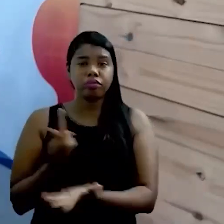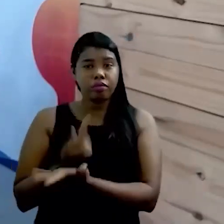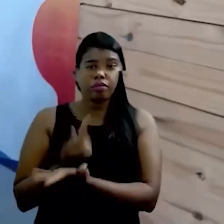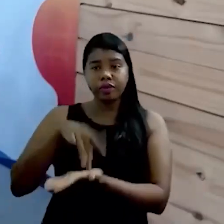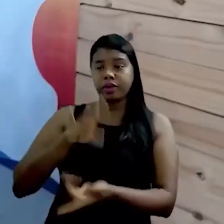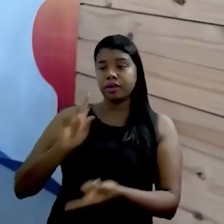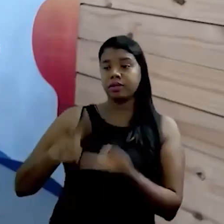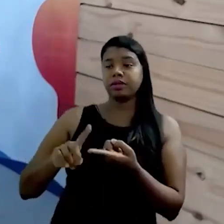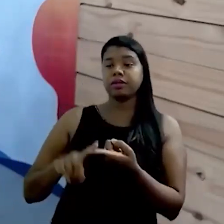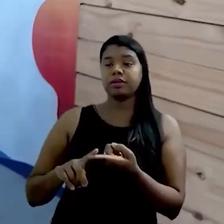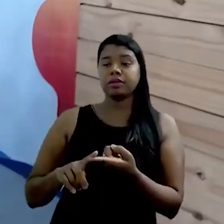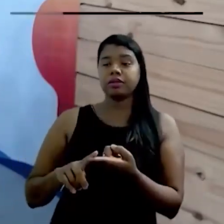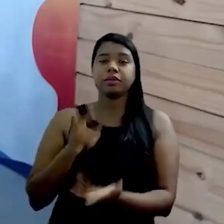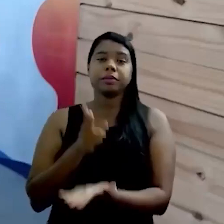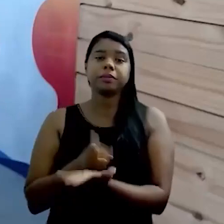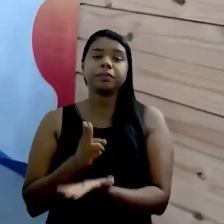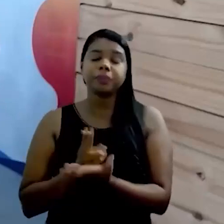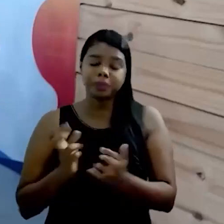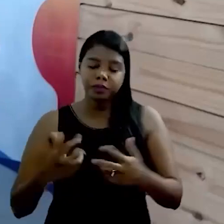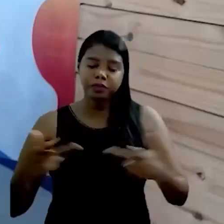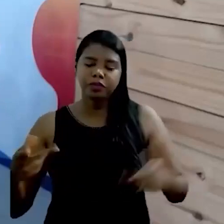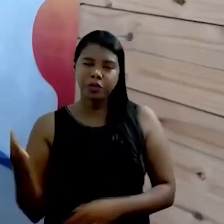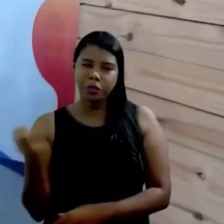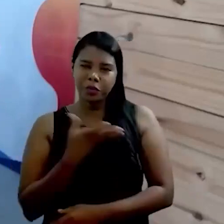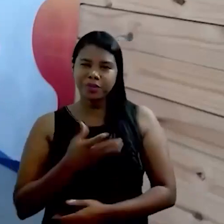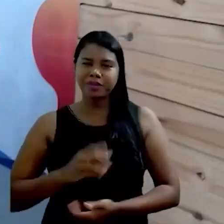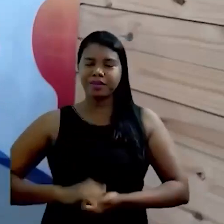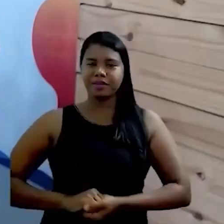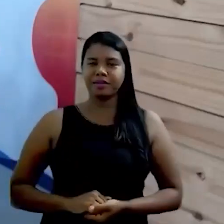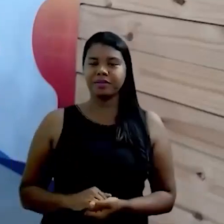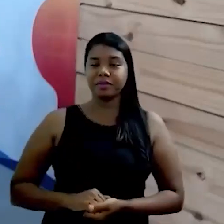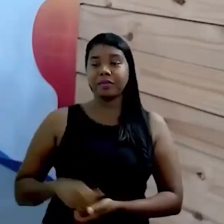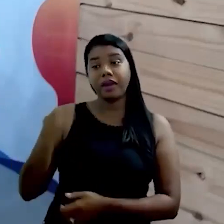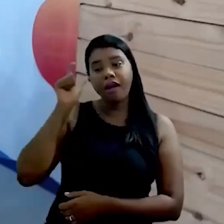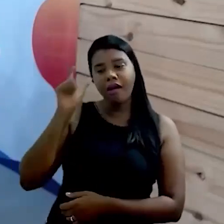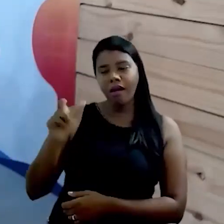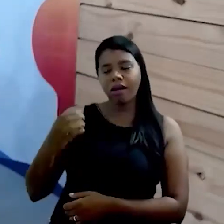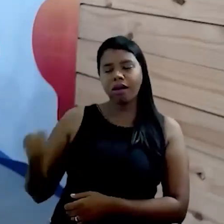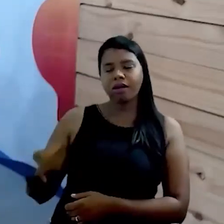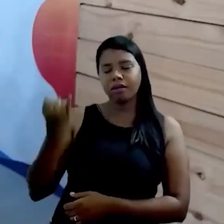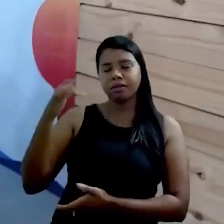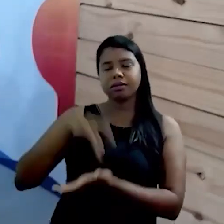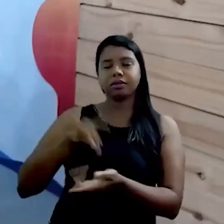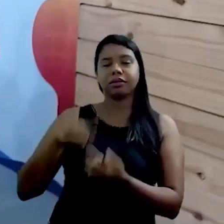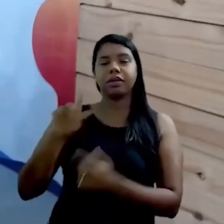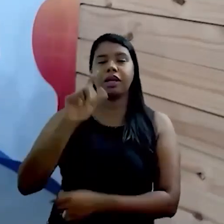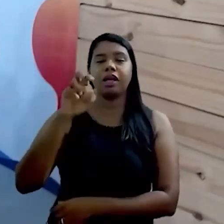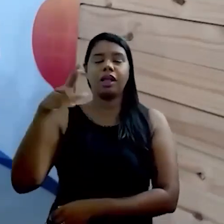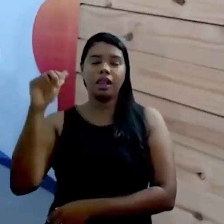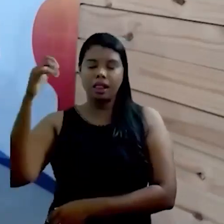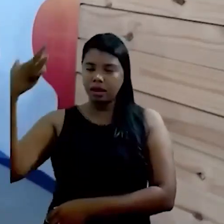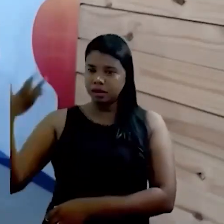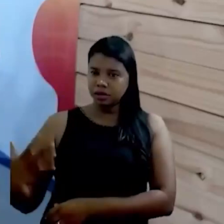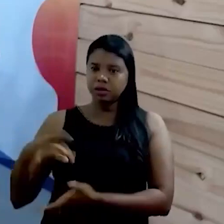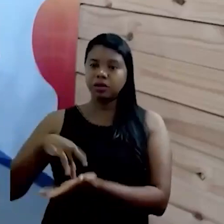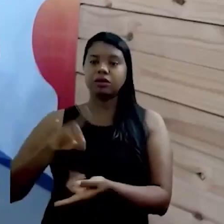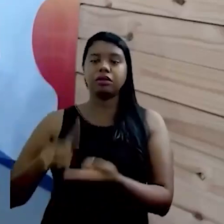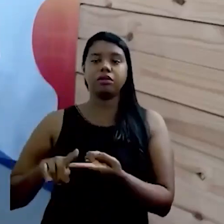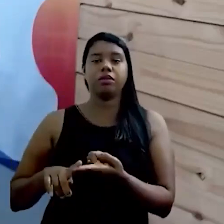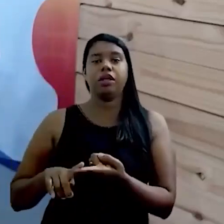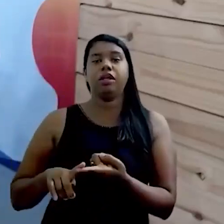precisa estar sempre buscando coisas Sim. novas. Só um ponto interessante nessa narrativa de Lara, quanto a essa questão do ouvir,